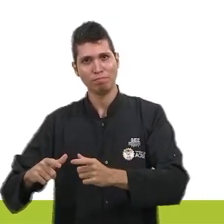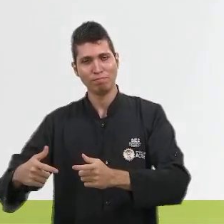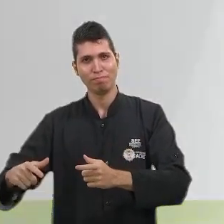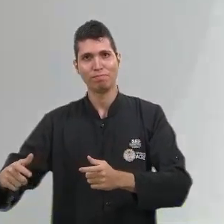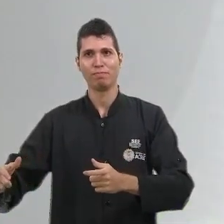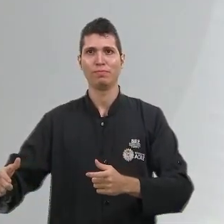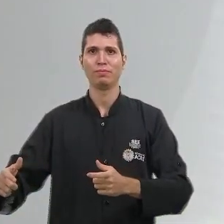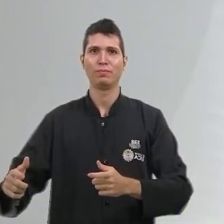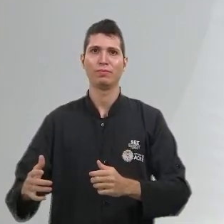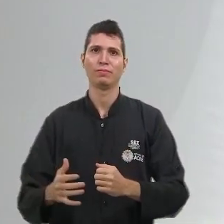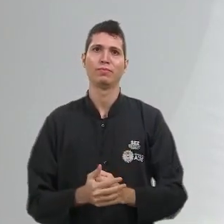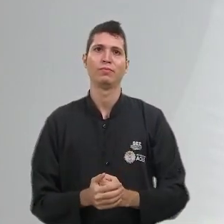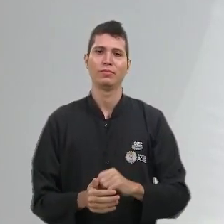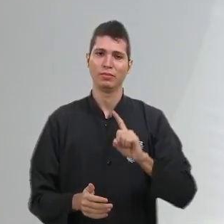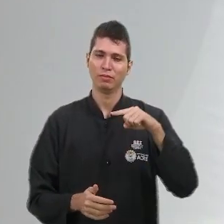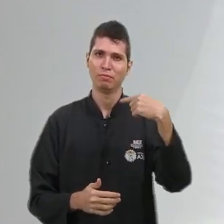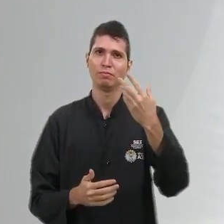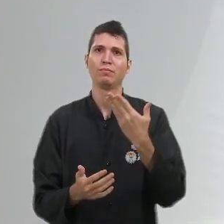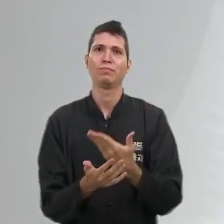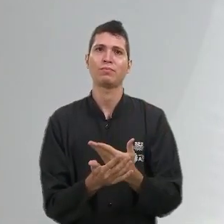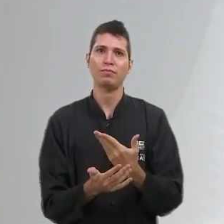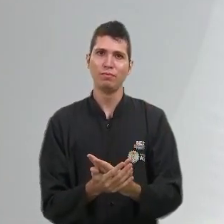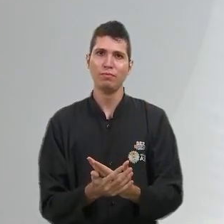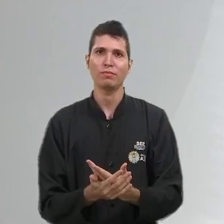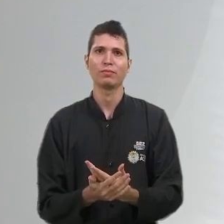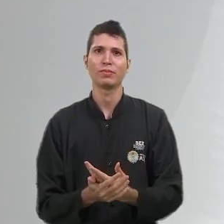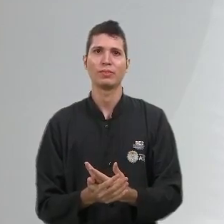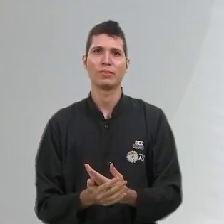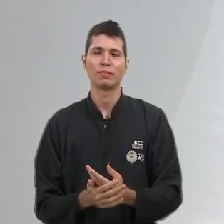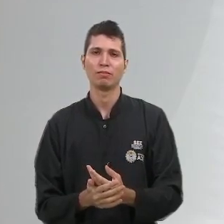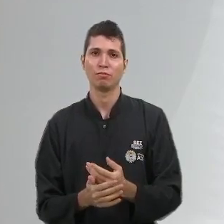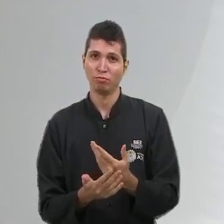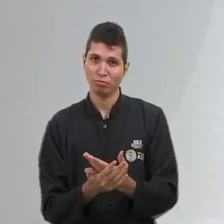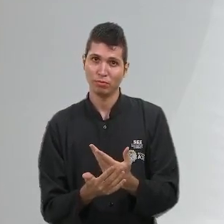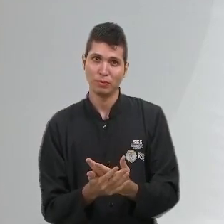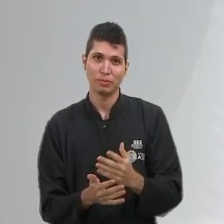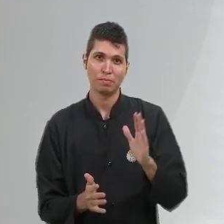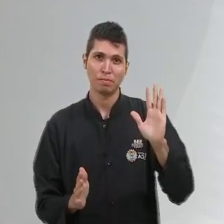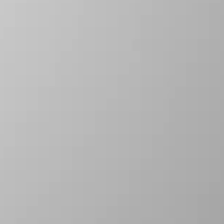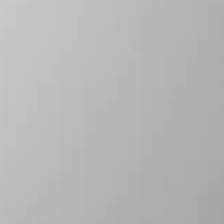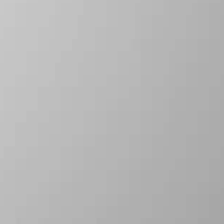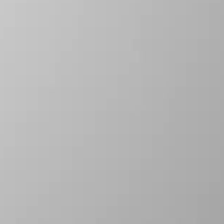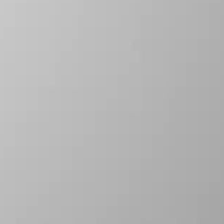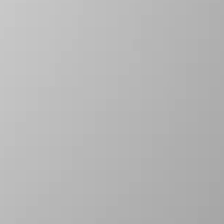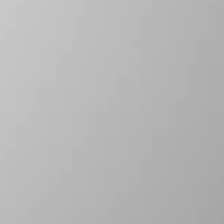aula. Então é isso, galerinha. Encerramos aqui. Hasta luego!